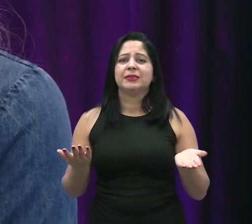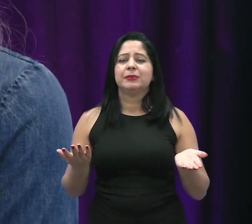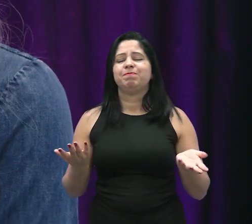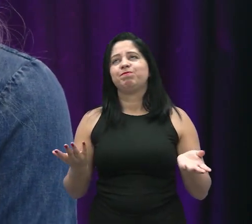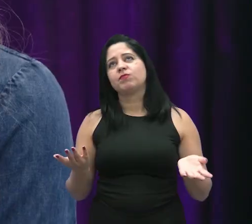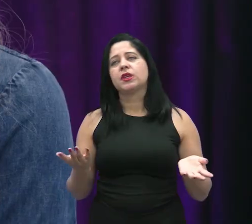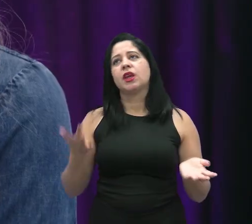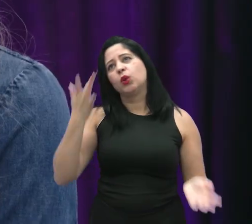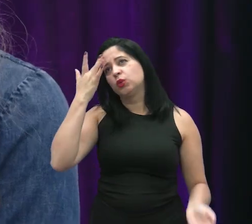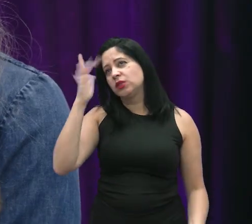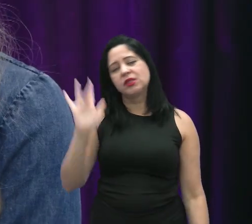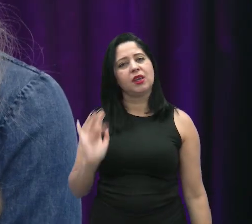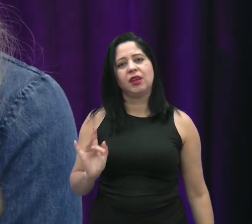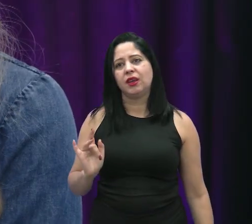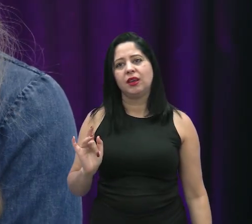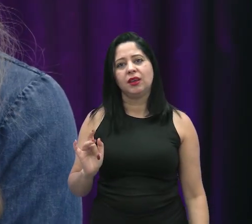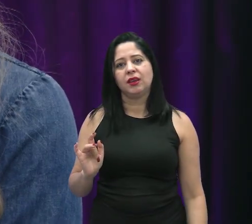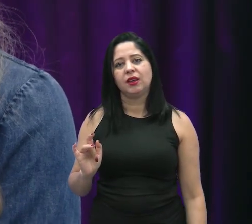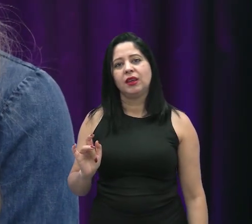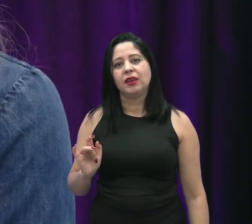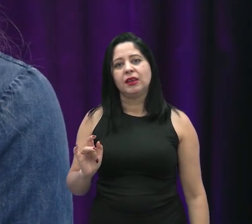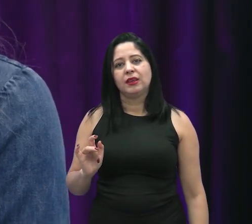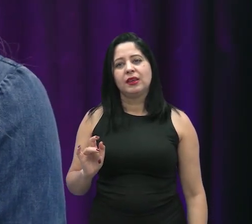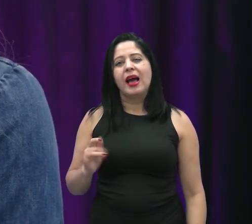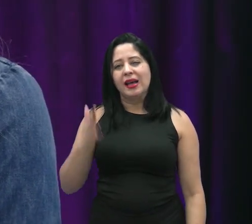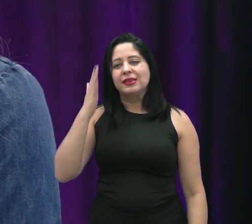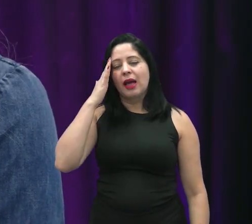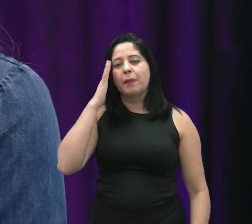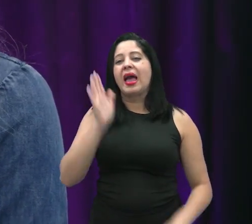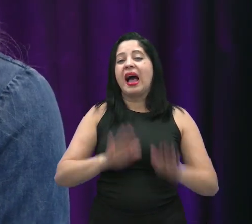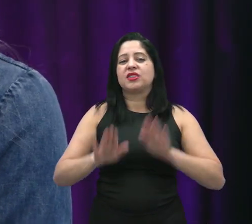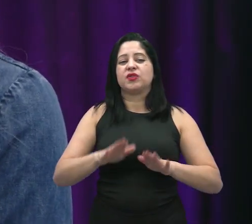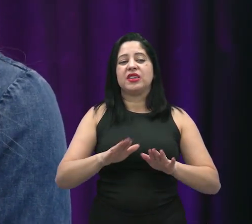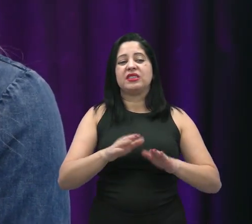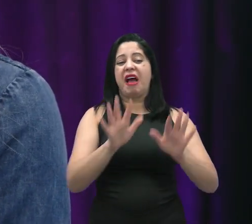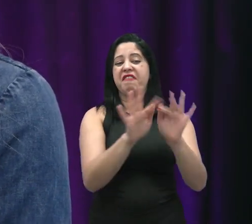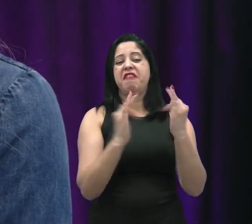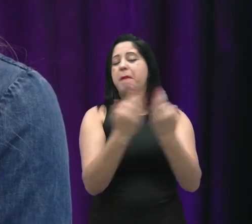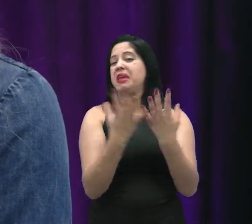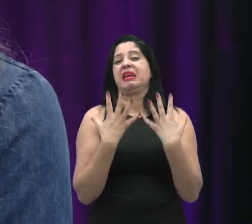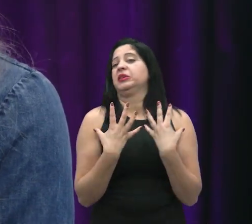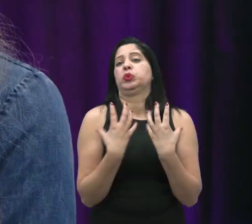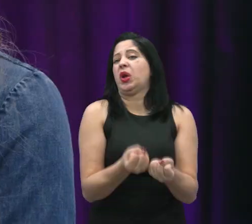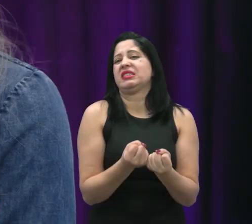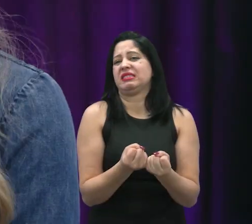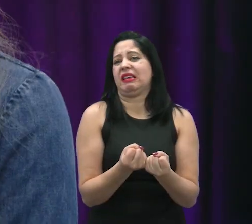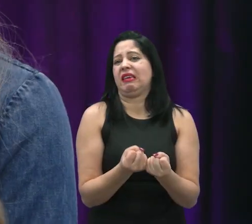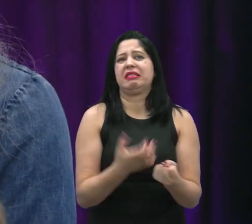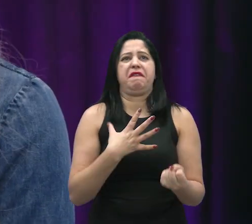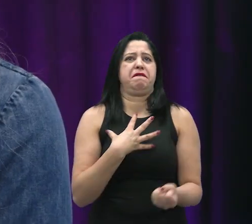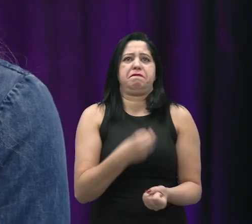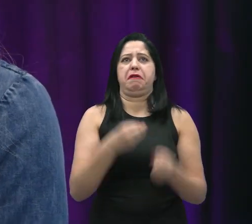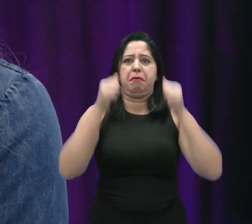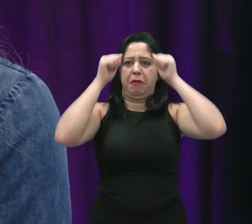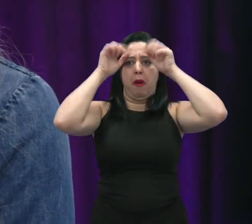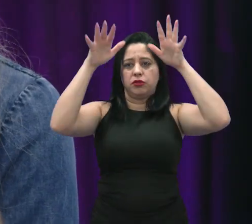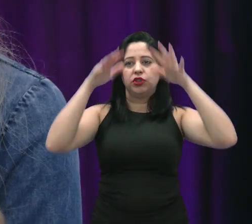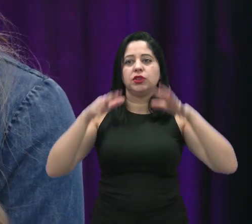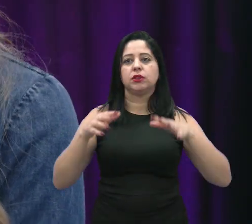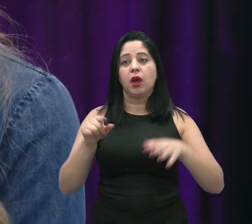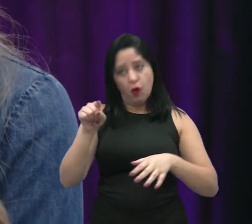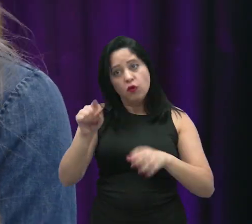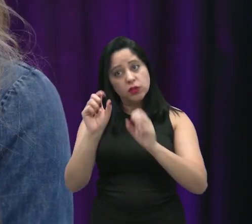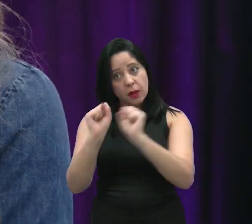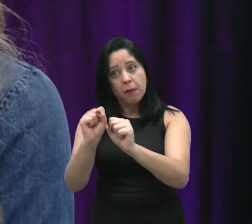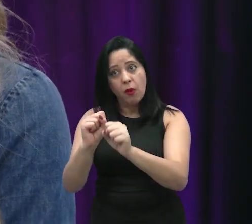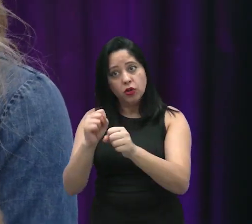Eu não sei se vocês recebem muito isso, essa questão da resistência, né, da família que não aceita essa situação.